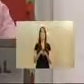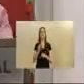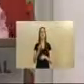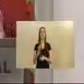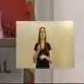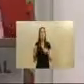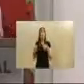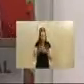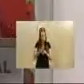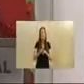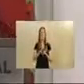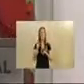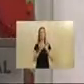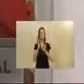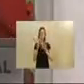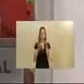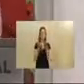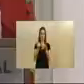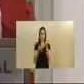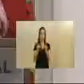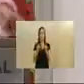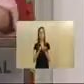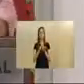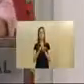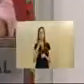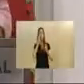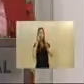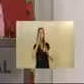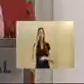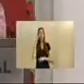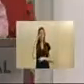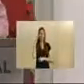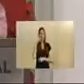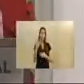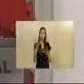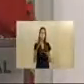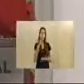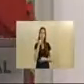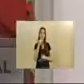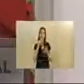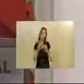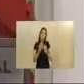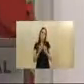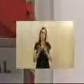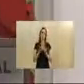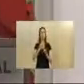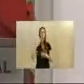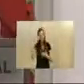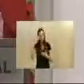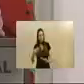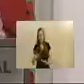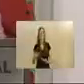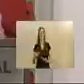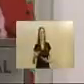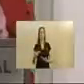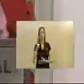jogos e por falar em furb né não custa aqui prestar uma homenagem à